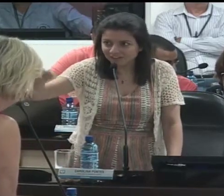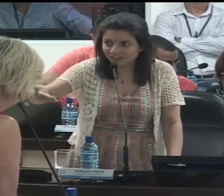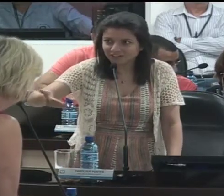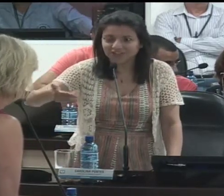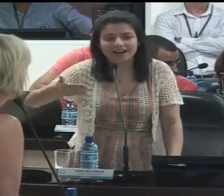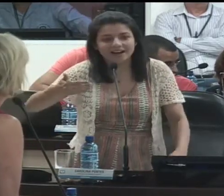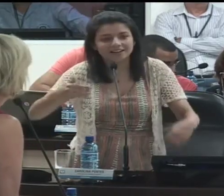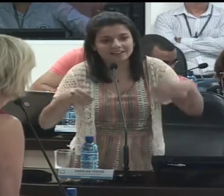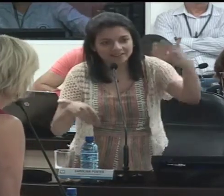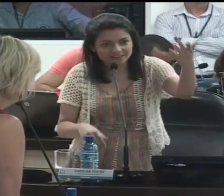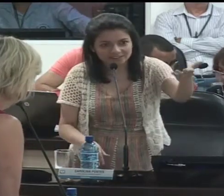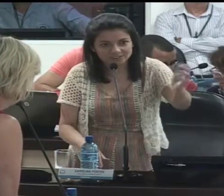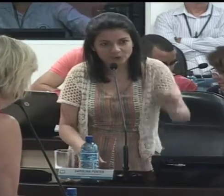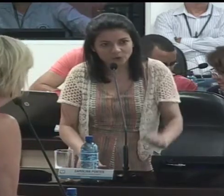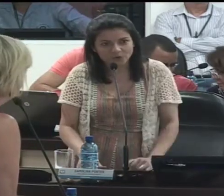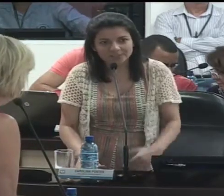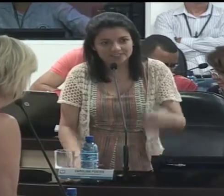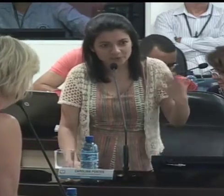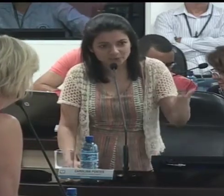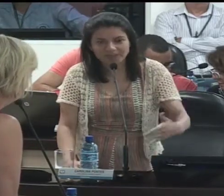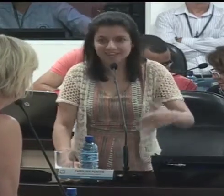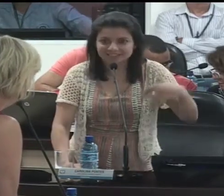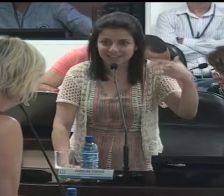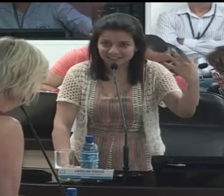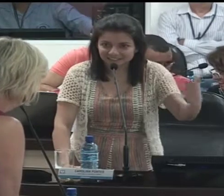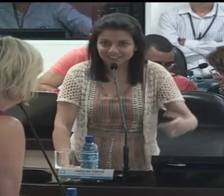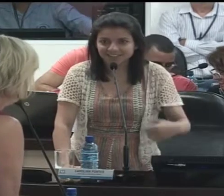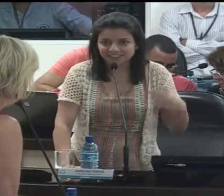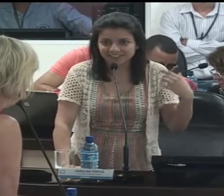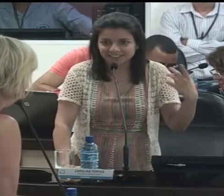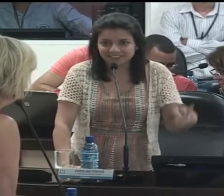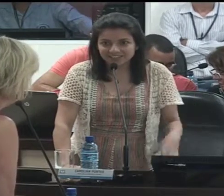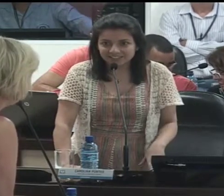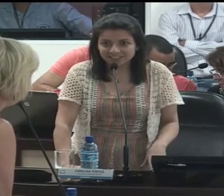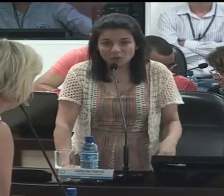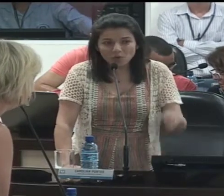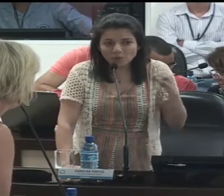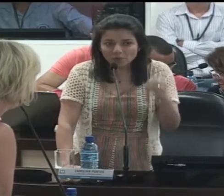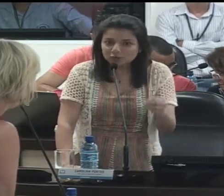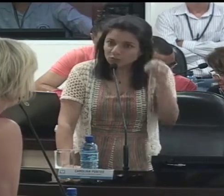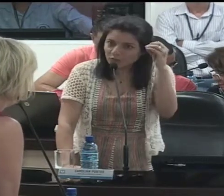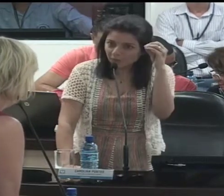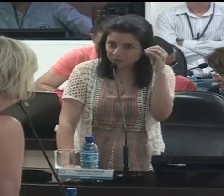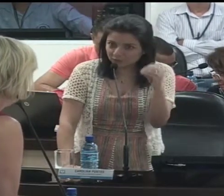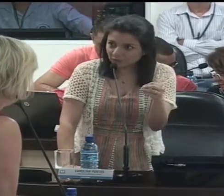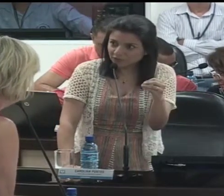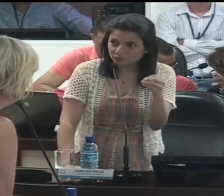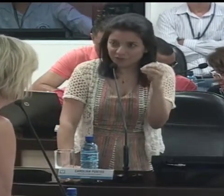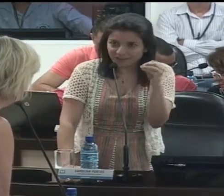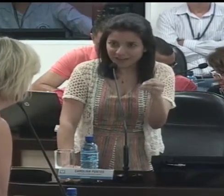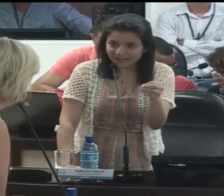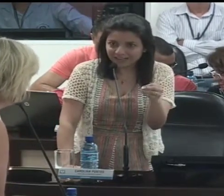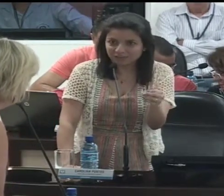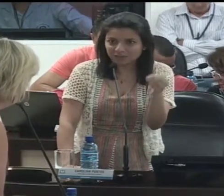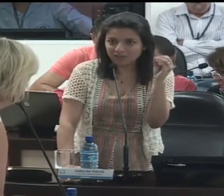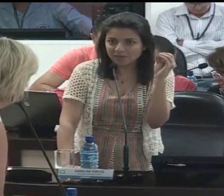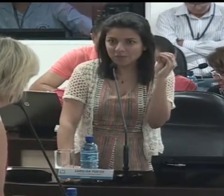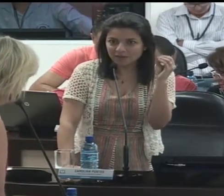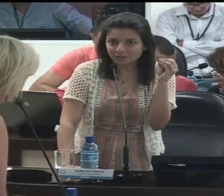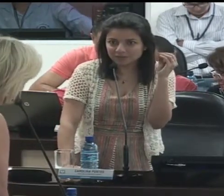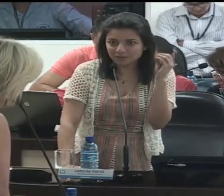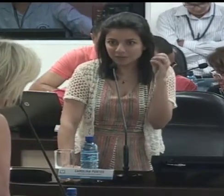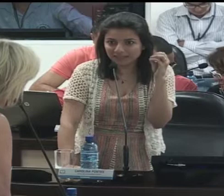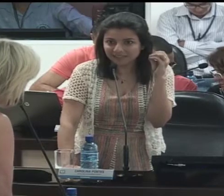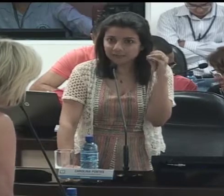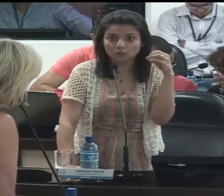para privilegiar as colônias, a japonesa, a italiana. Sim. Então, muito oportuna a sua fala, porque em